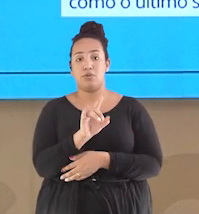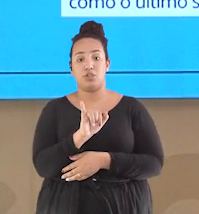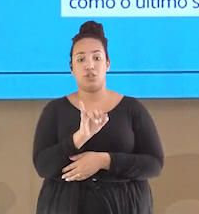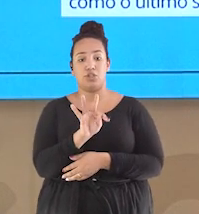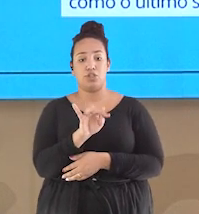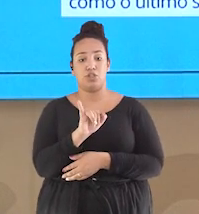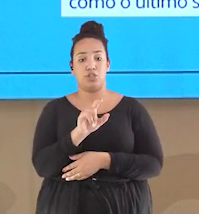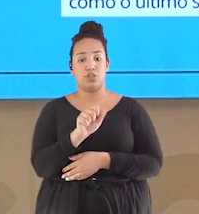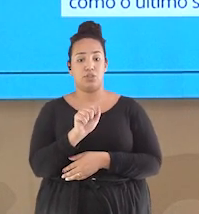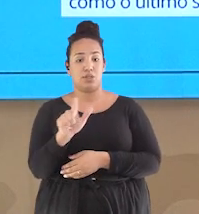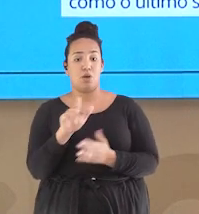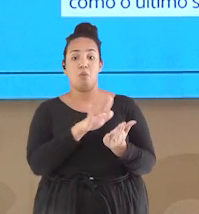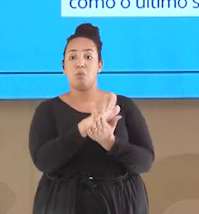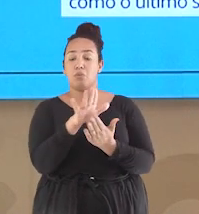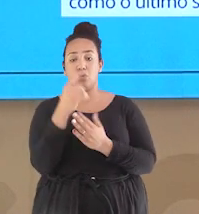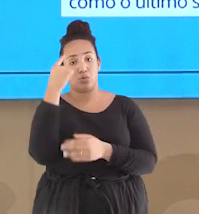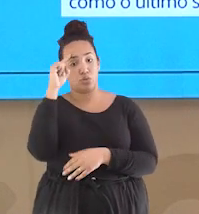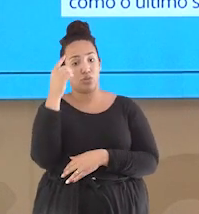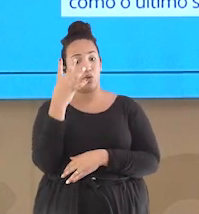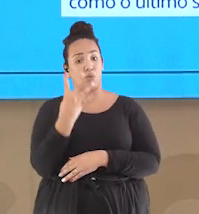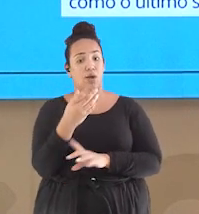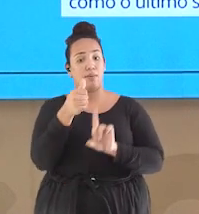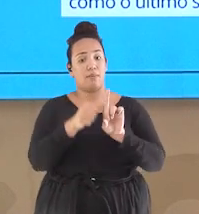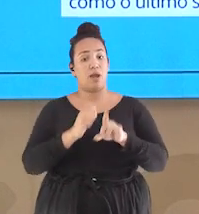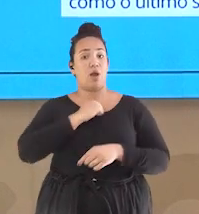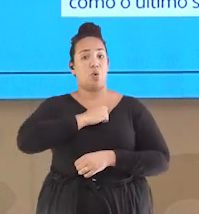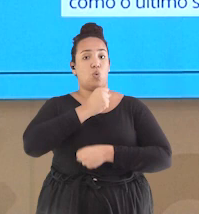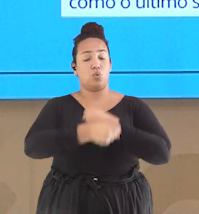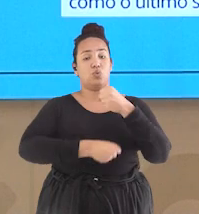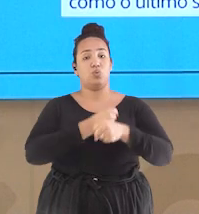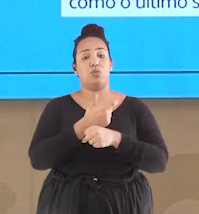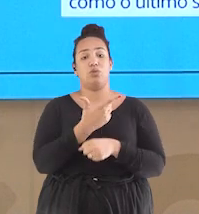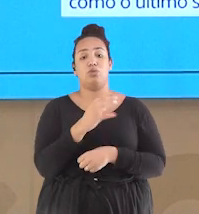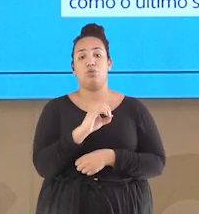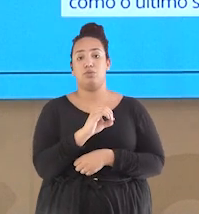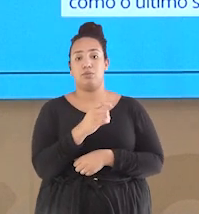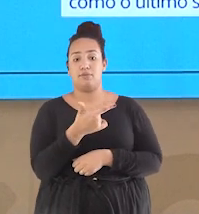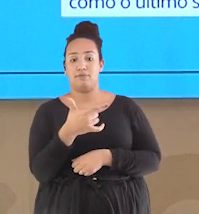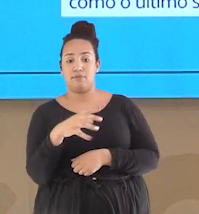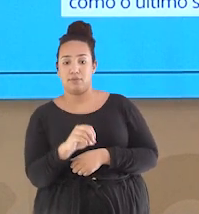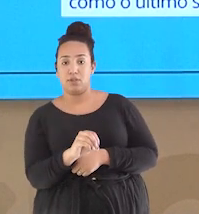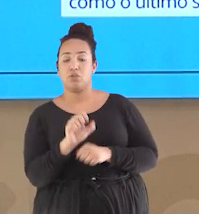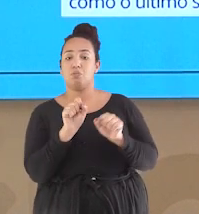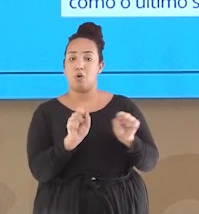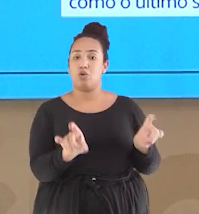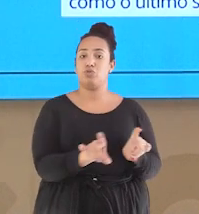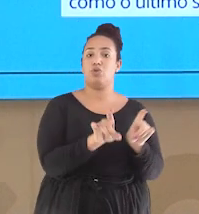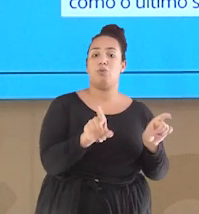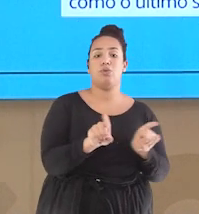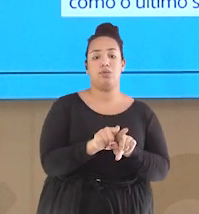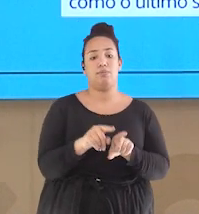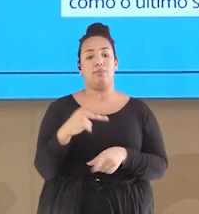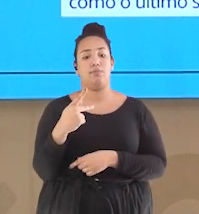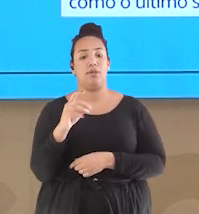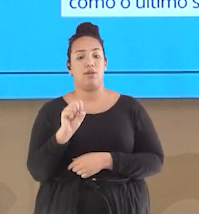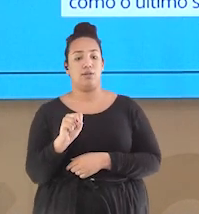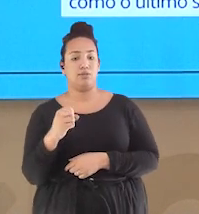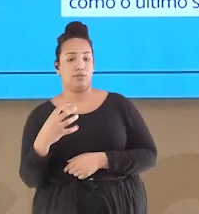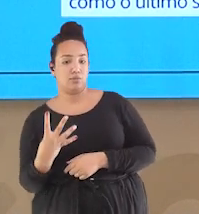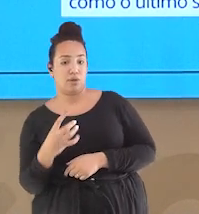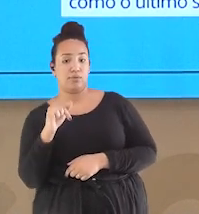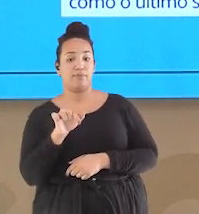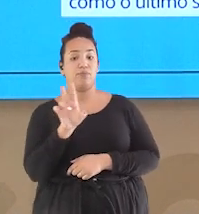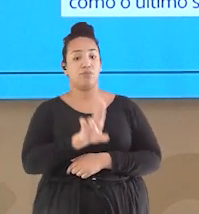de 2020 para PC e PlayStation 4. Utilizando a fórmula já conhecida de Battle Royale, ele reúne